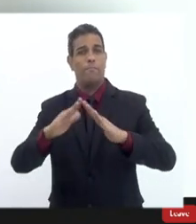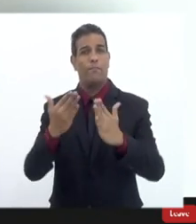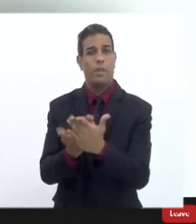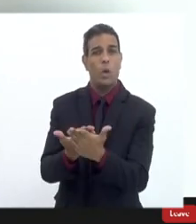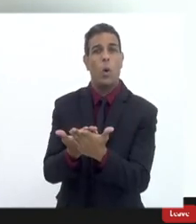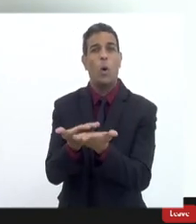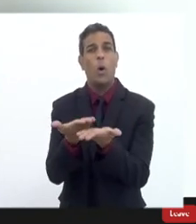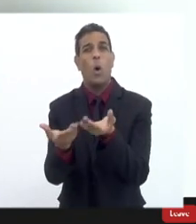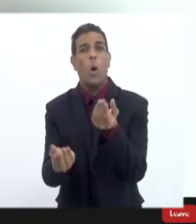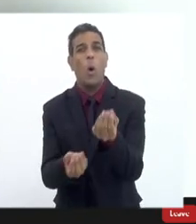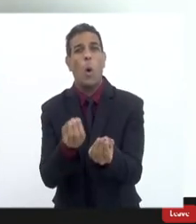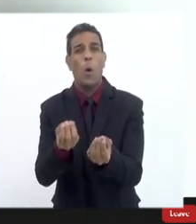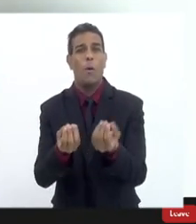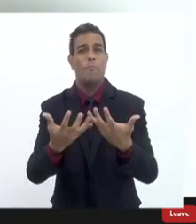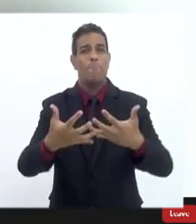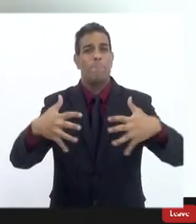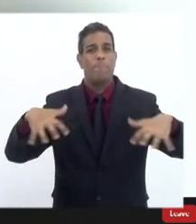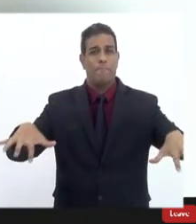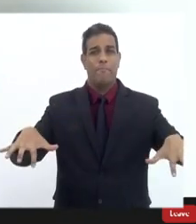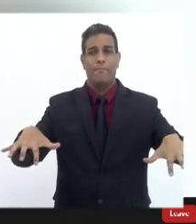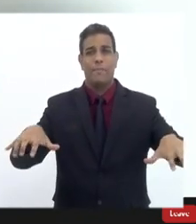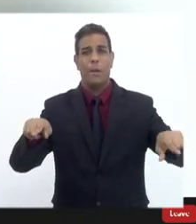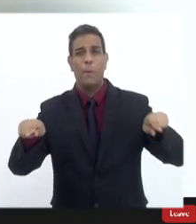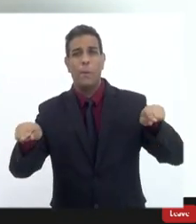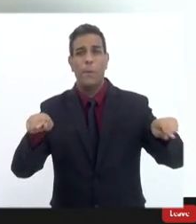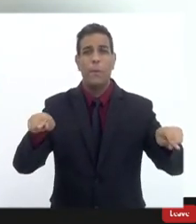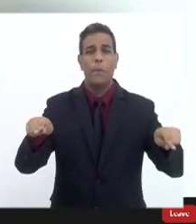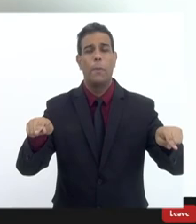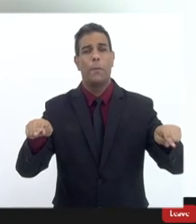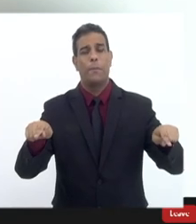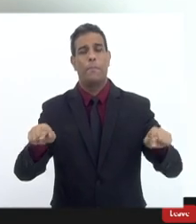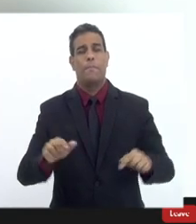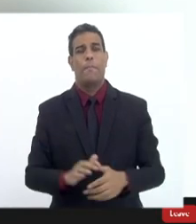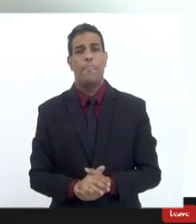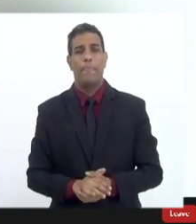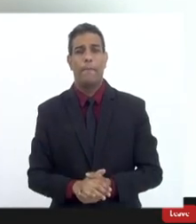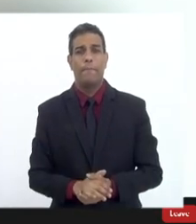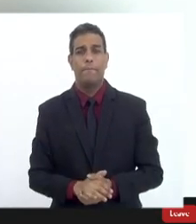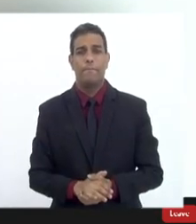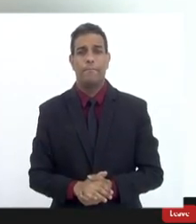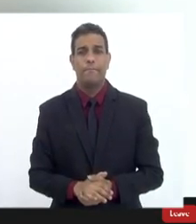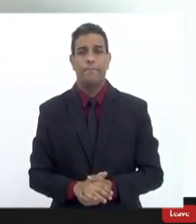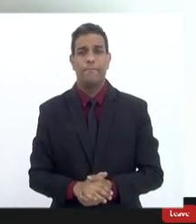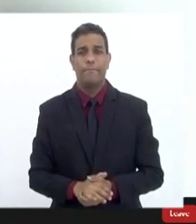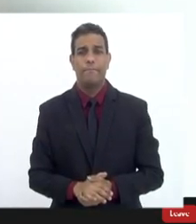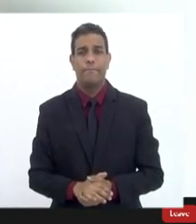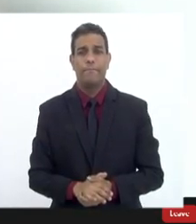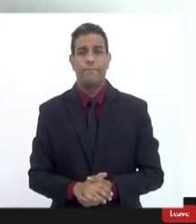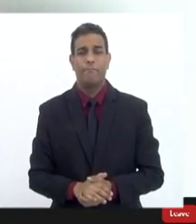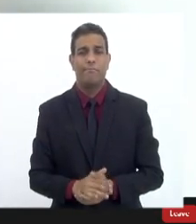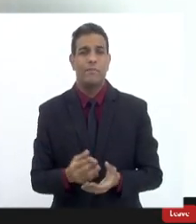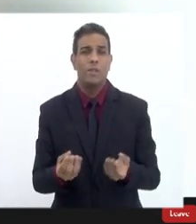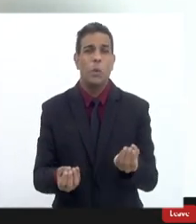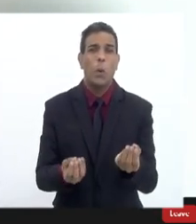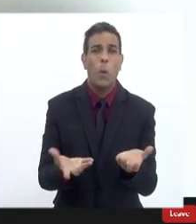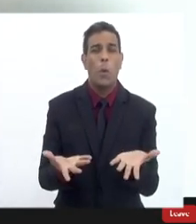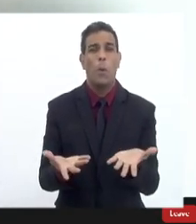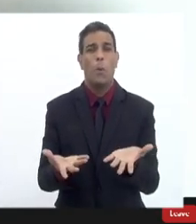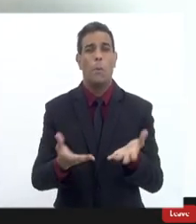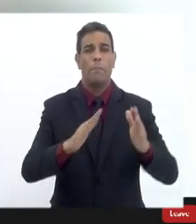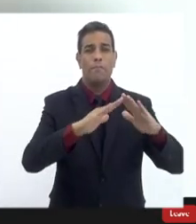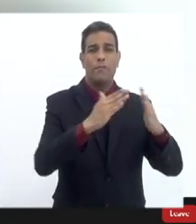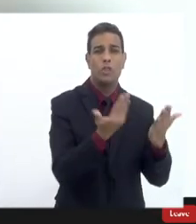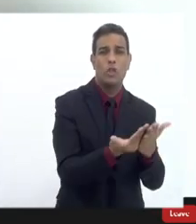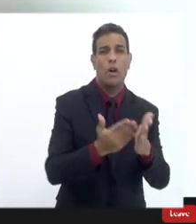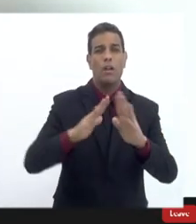da distinção, né, enfim, da grande variedade de, né, de tamanho,